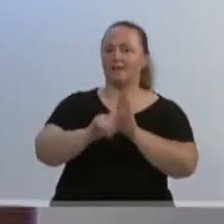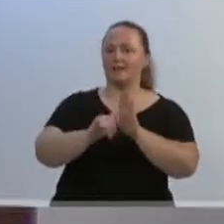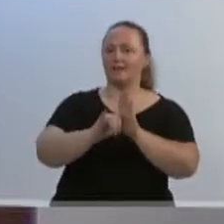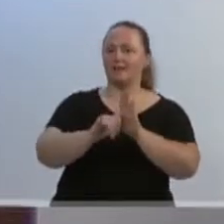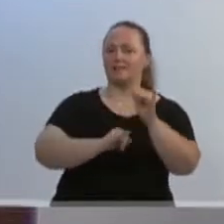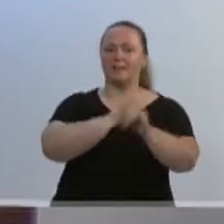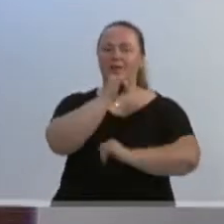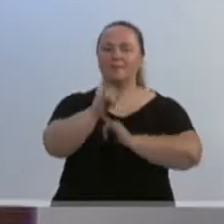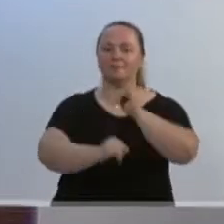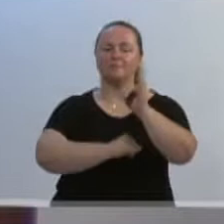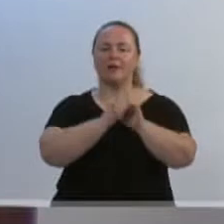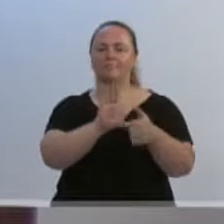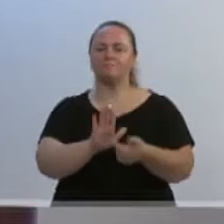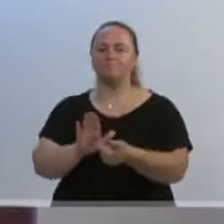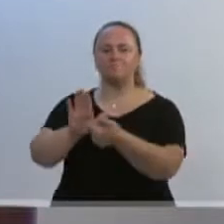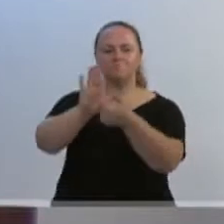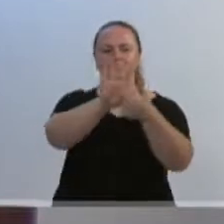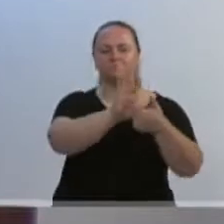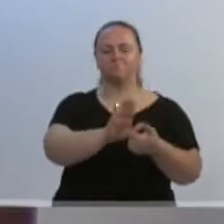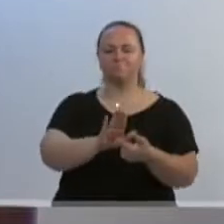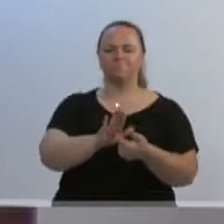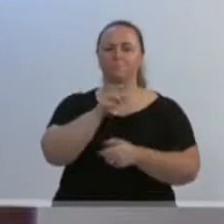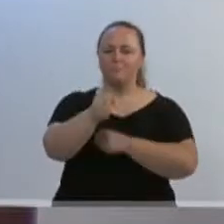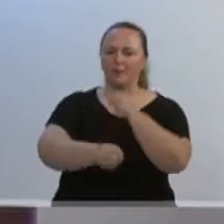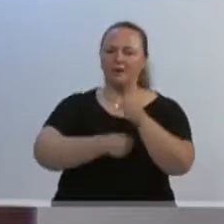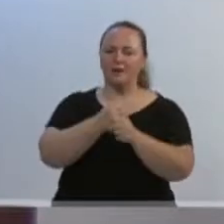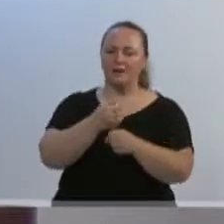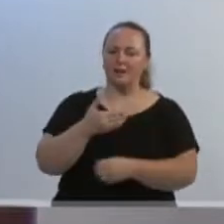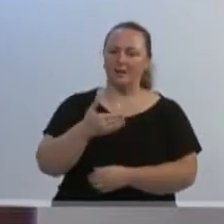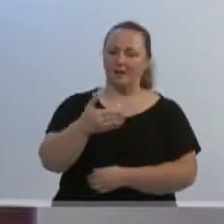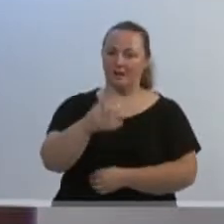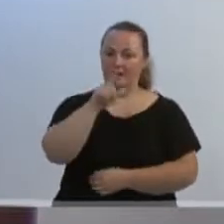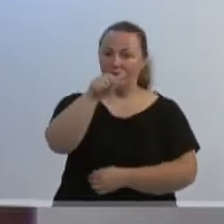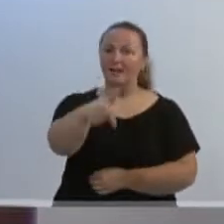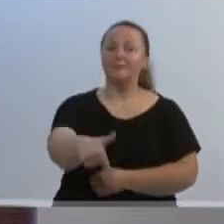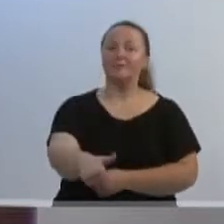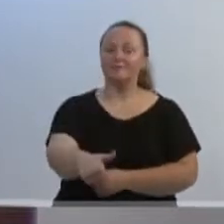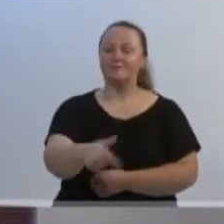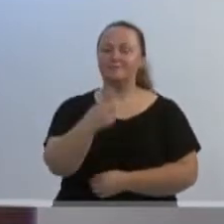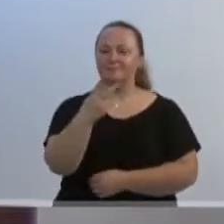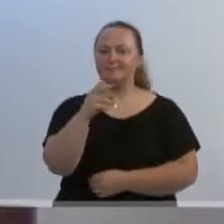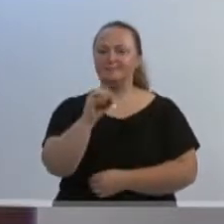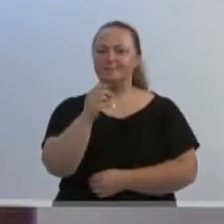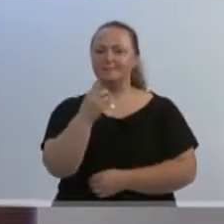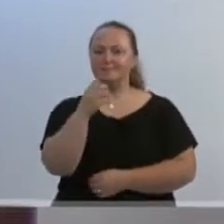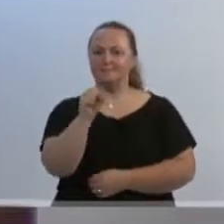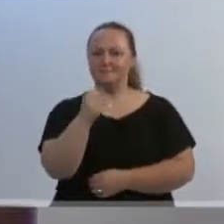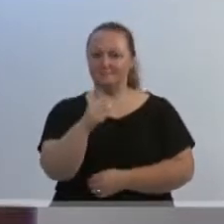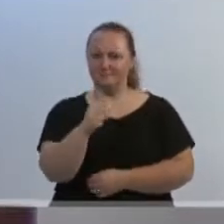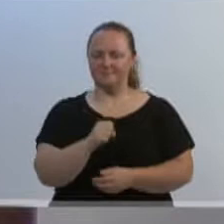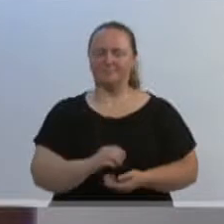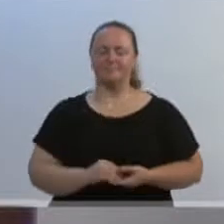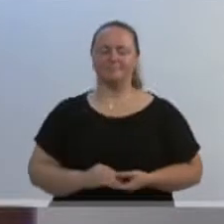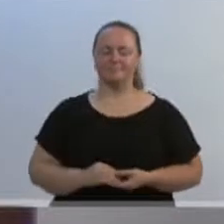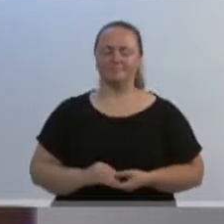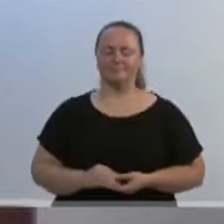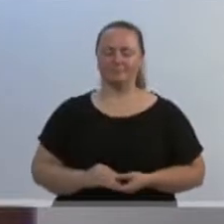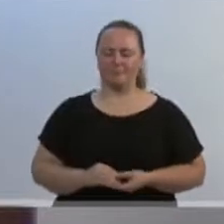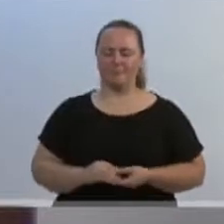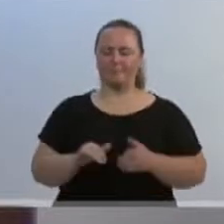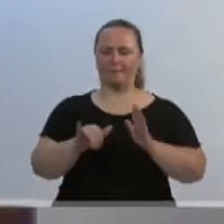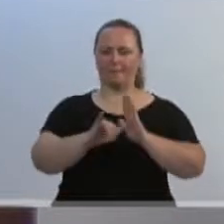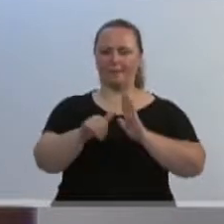as exposições do ano de 2018. É um edital de